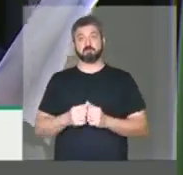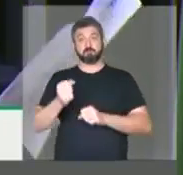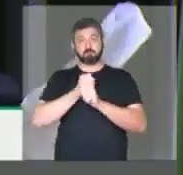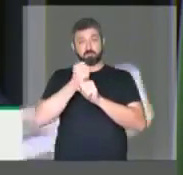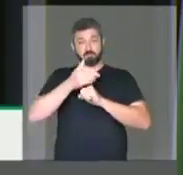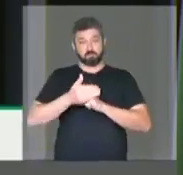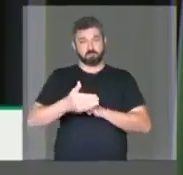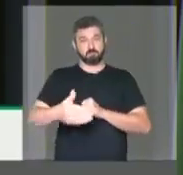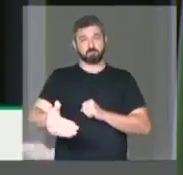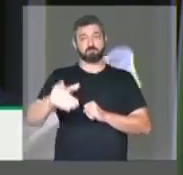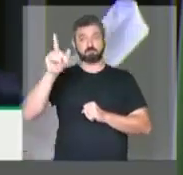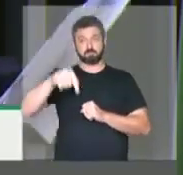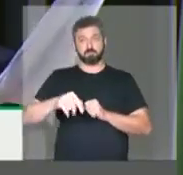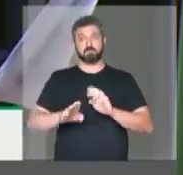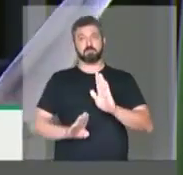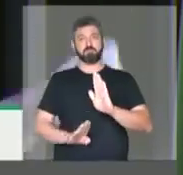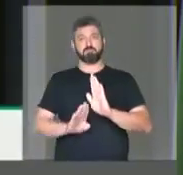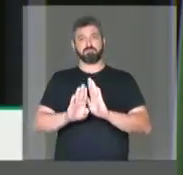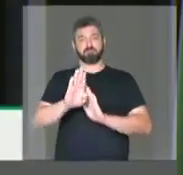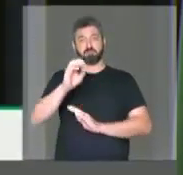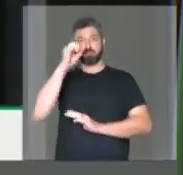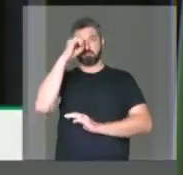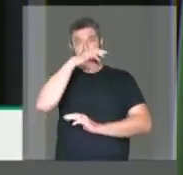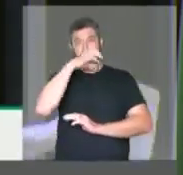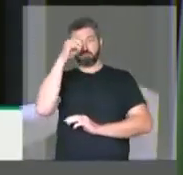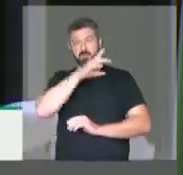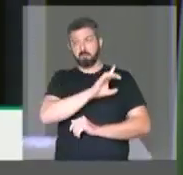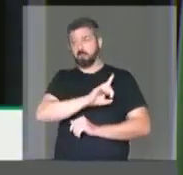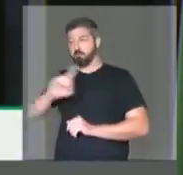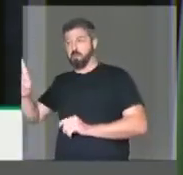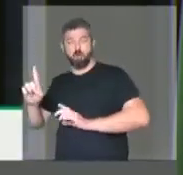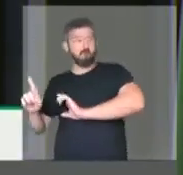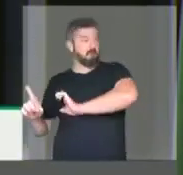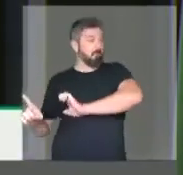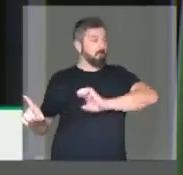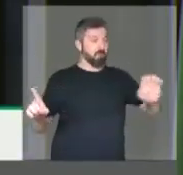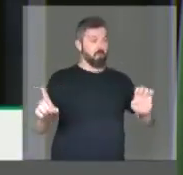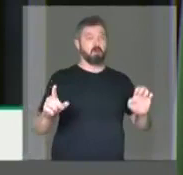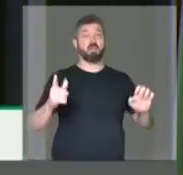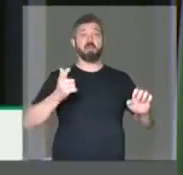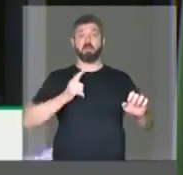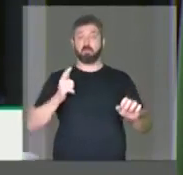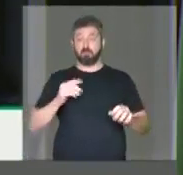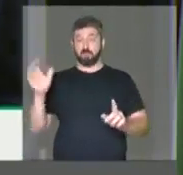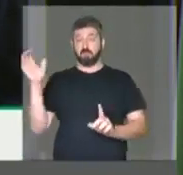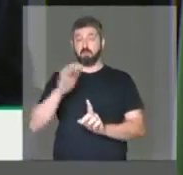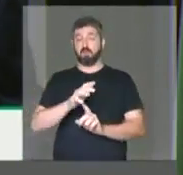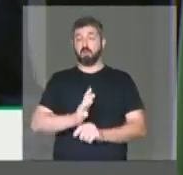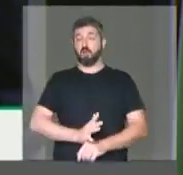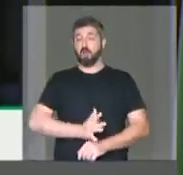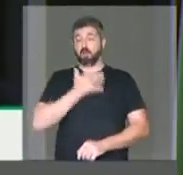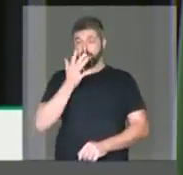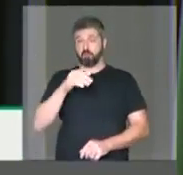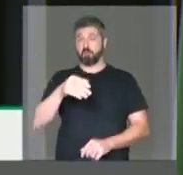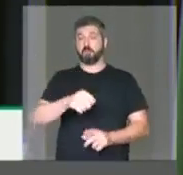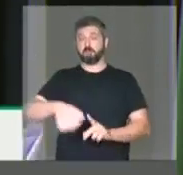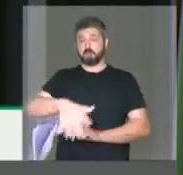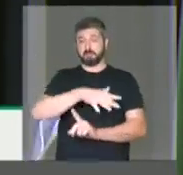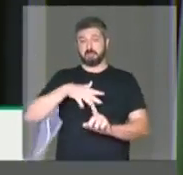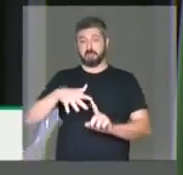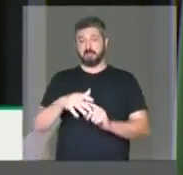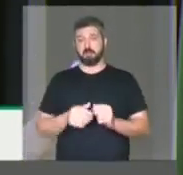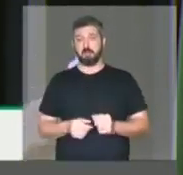próximos anos serão de crescente radicalismo com todas as nefastas consequências.